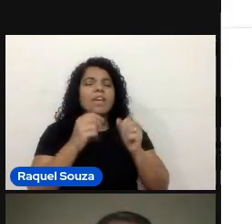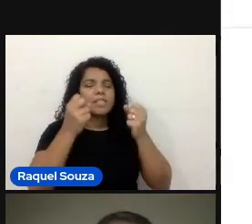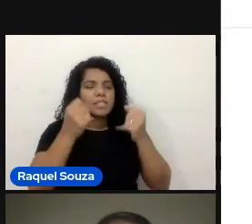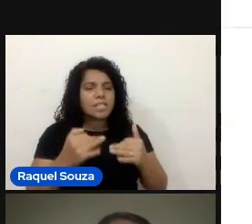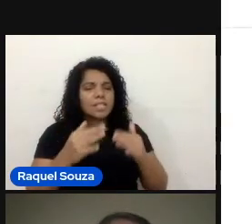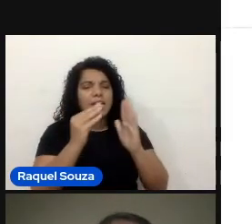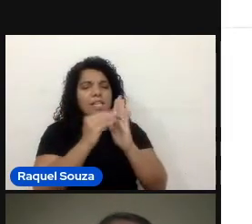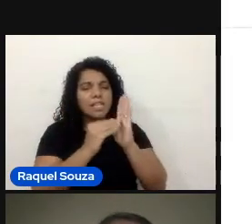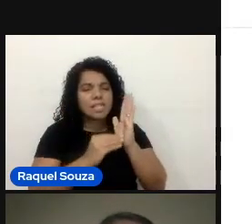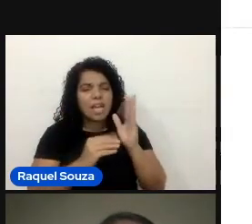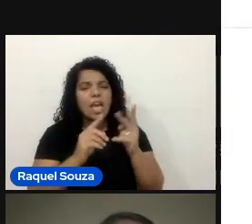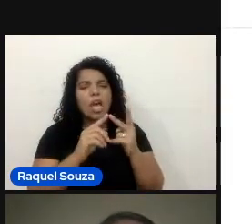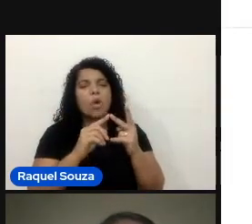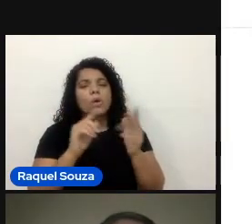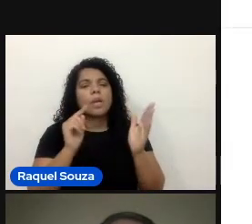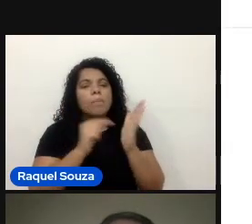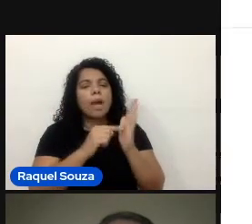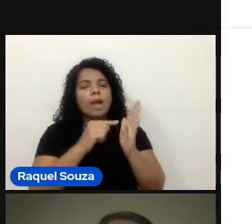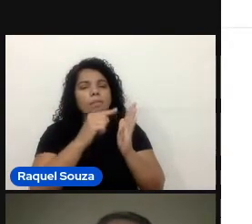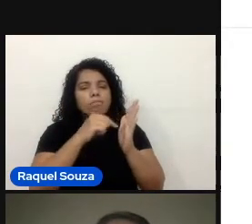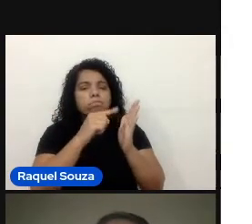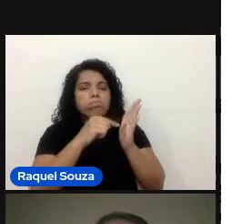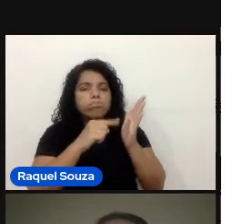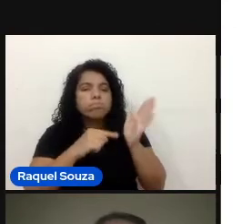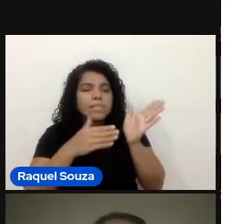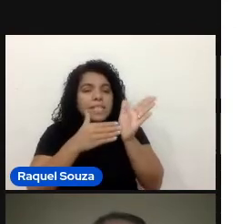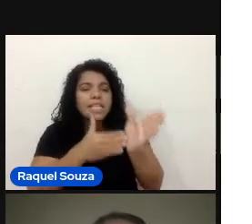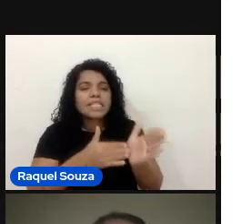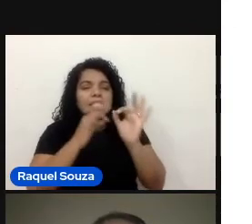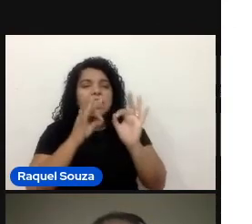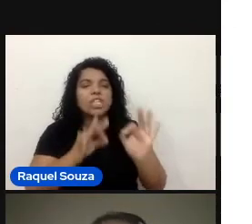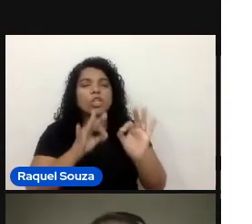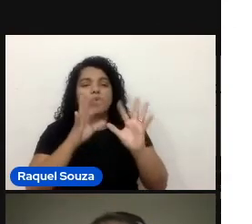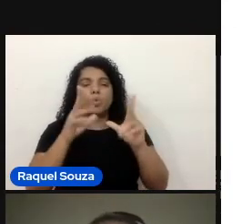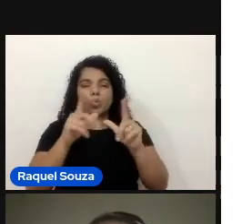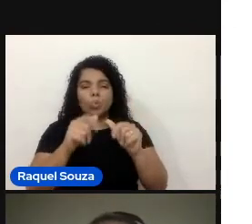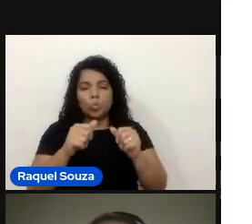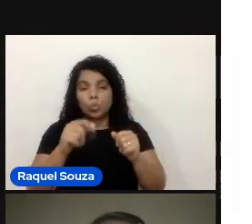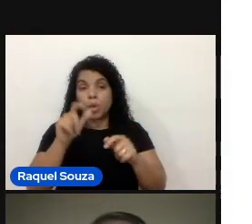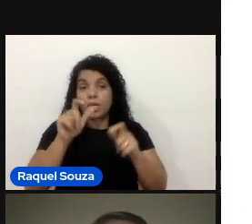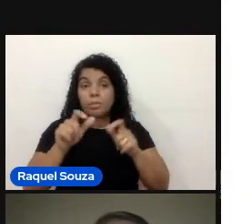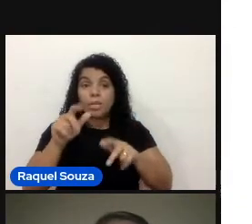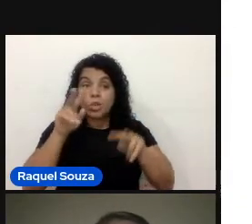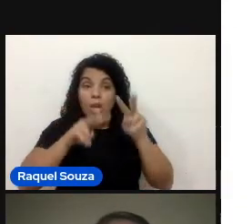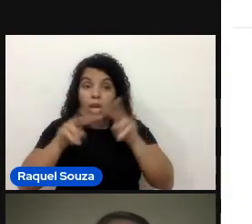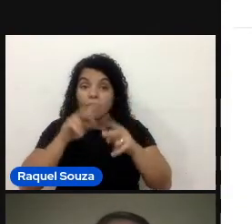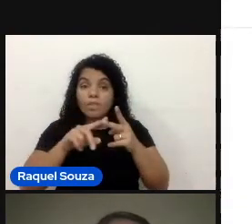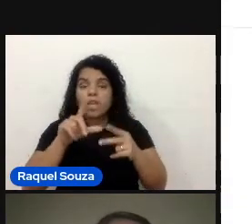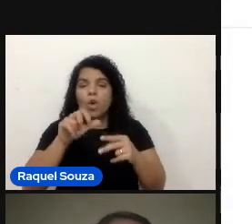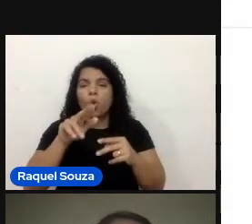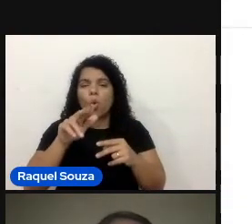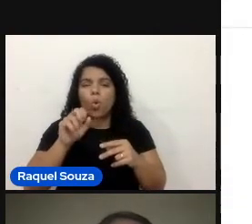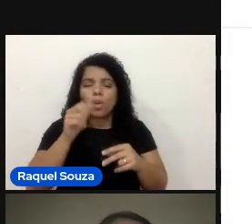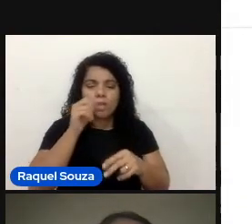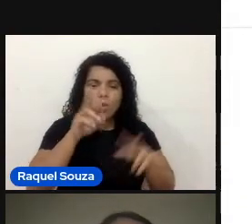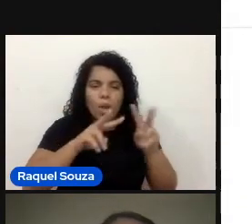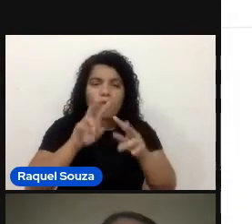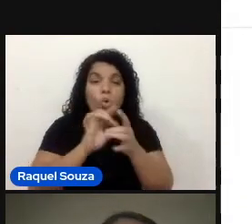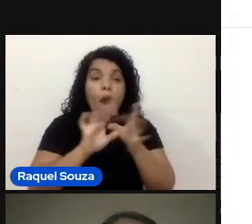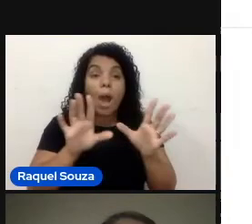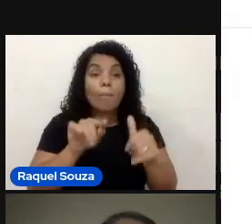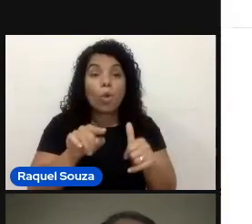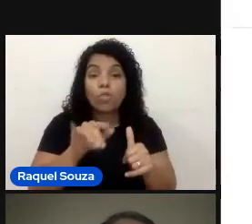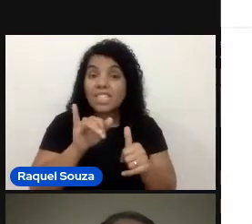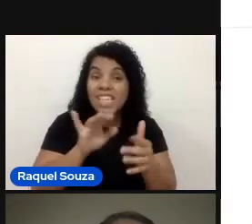checklist aqui para ver se você está cumprindo com tudo. As pessoas vão revisar, o Lucas me deu um review aqui e aprovou. Se não